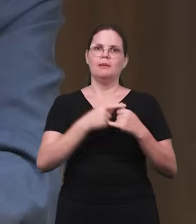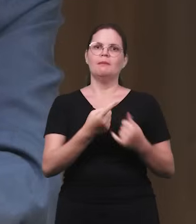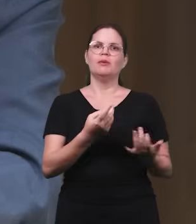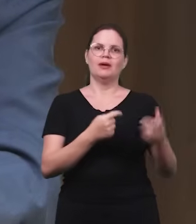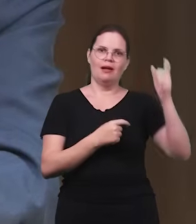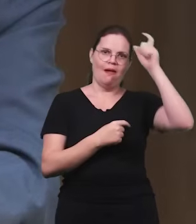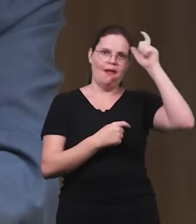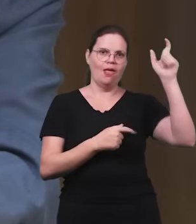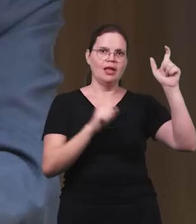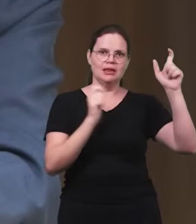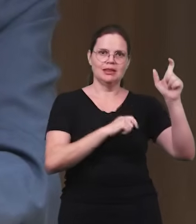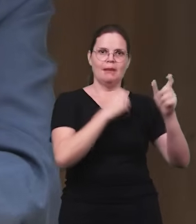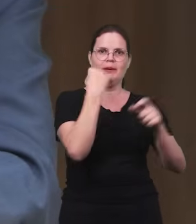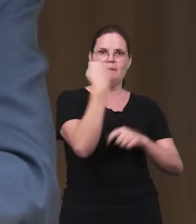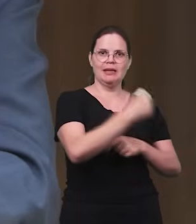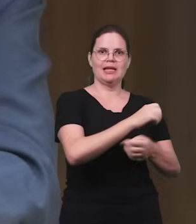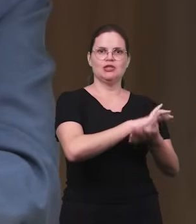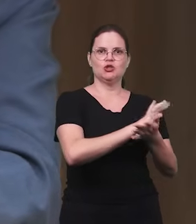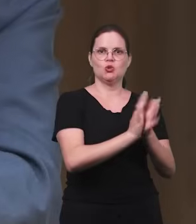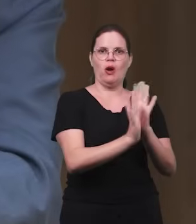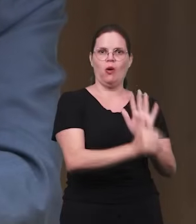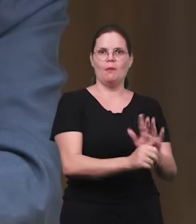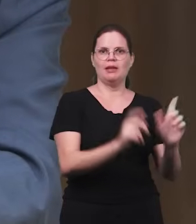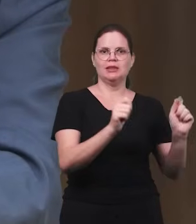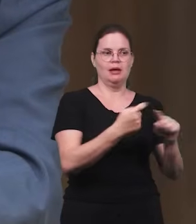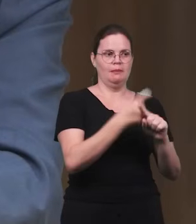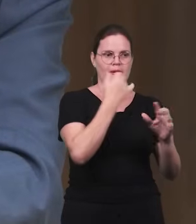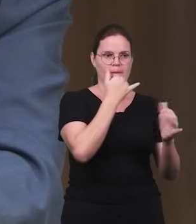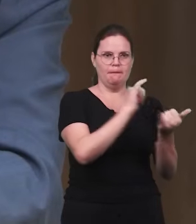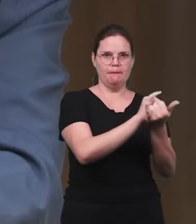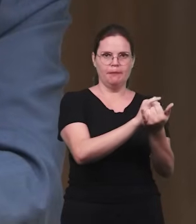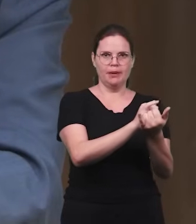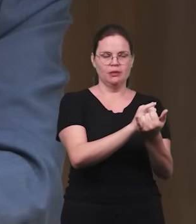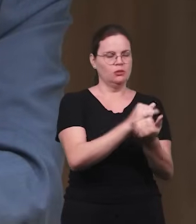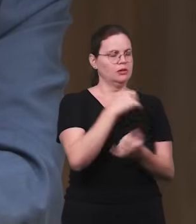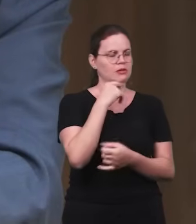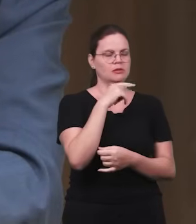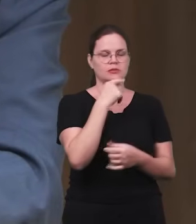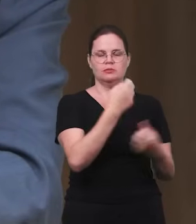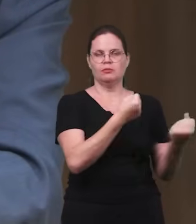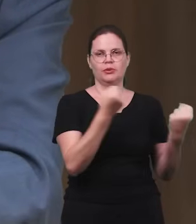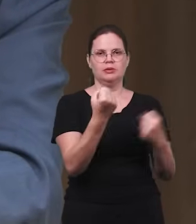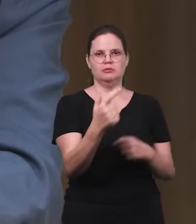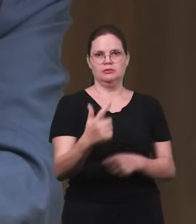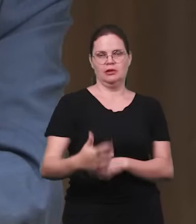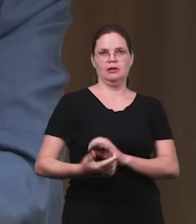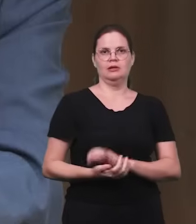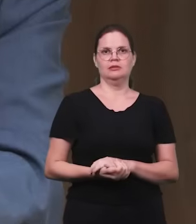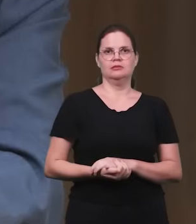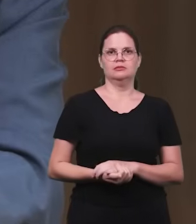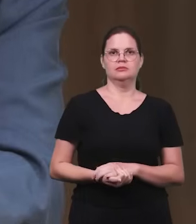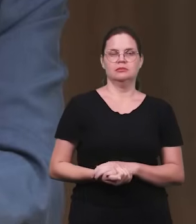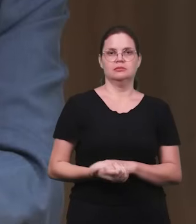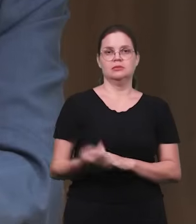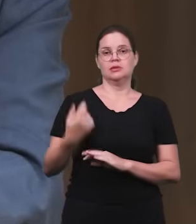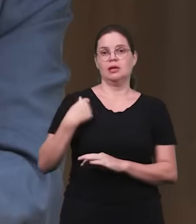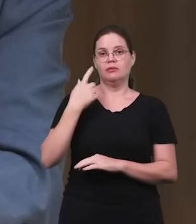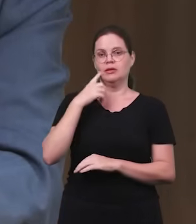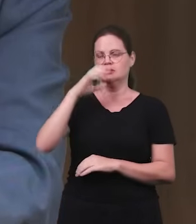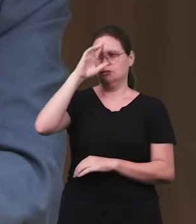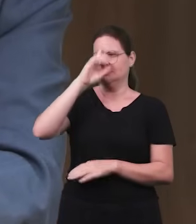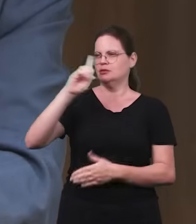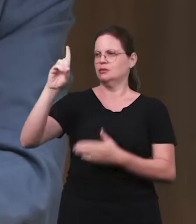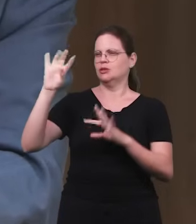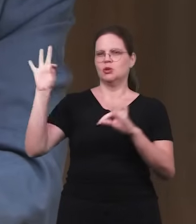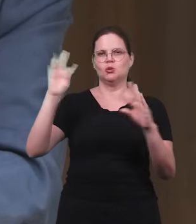matar, roubar e destruir, mas não tem poder. Então, quando ele entende, a criança entender esse Deus todo-poderoso, e